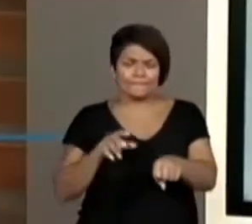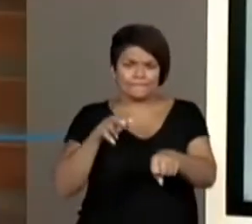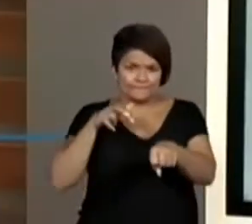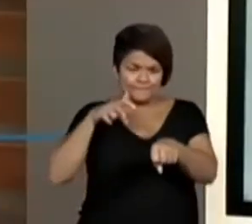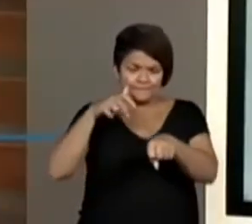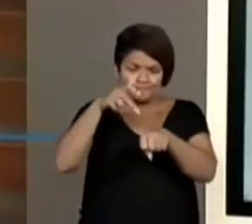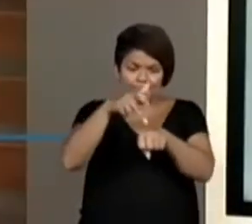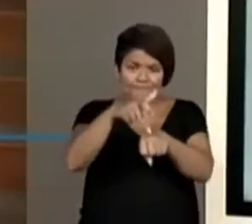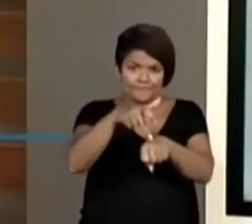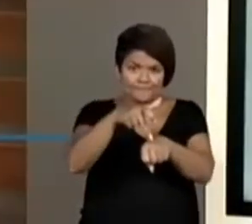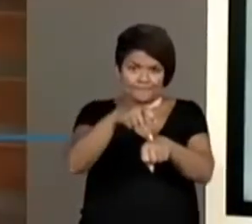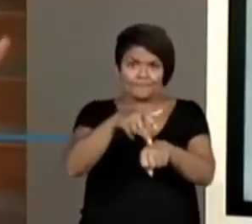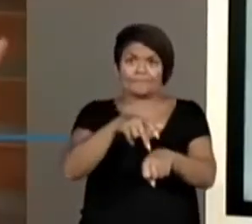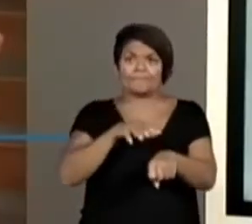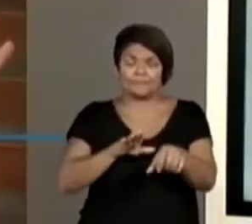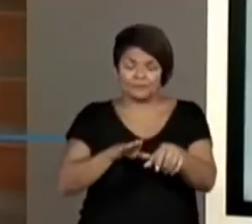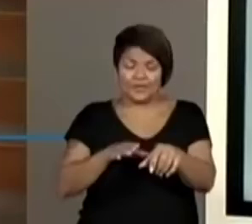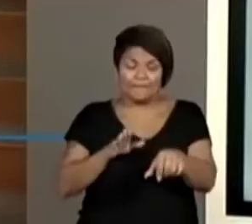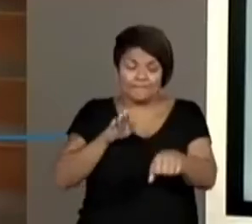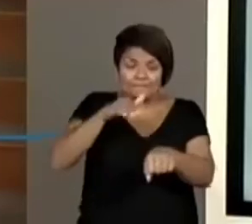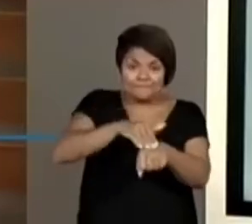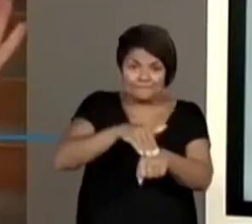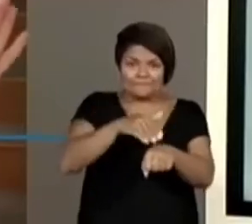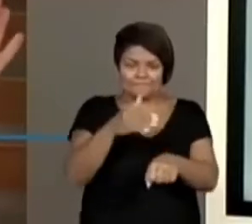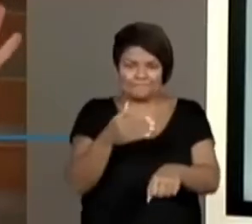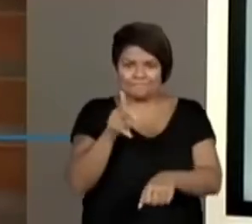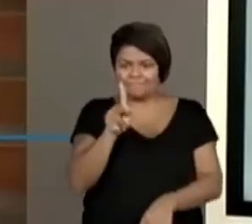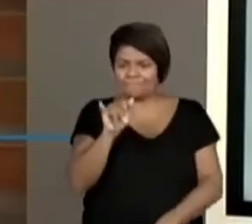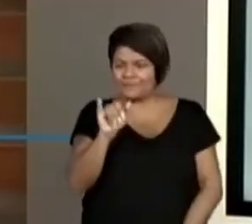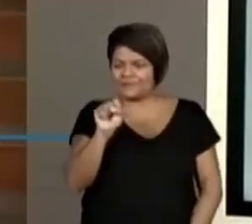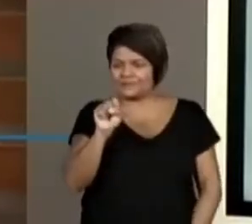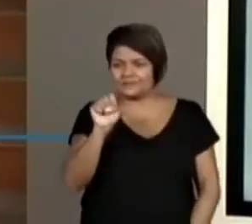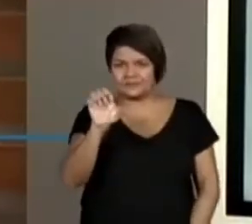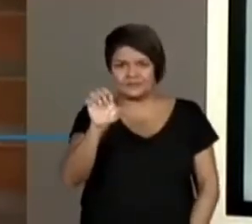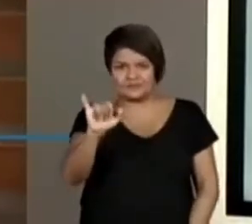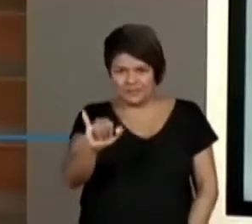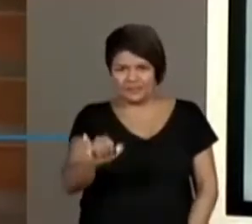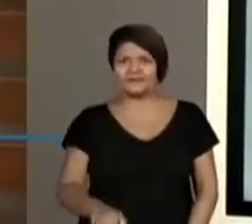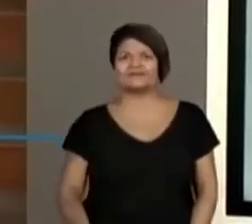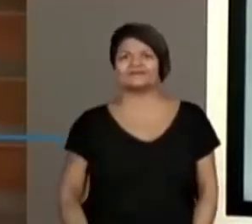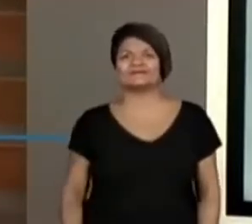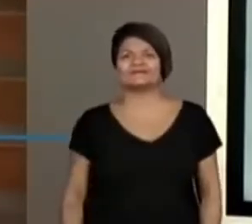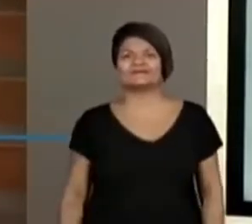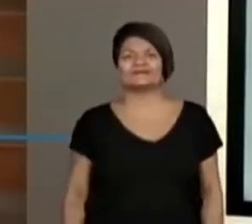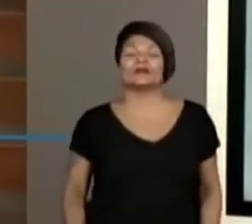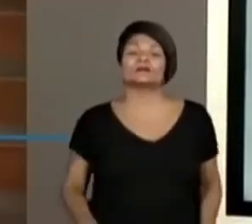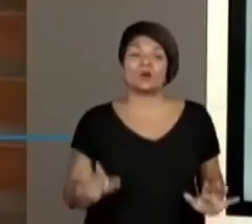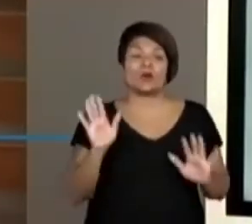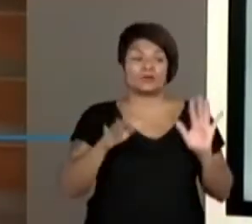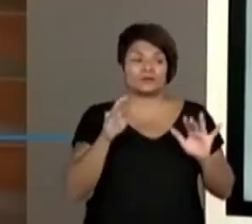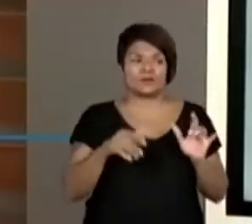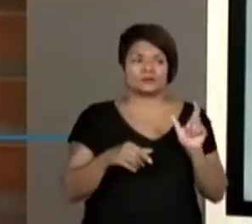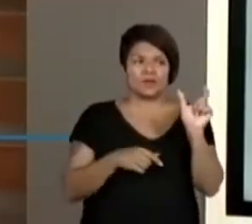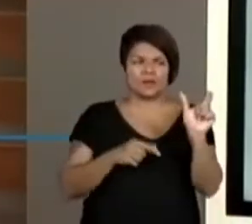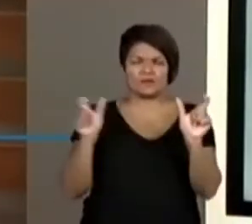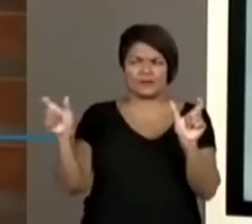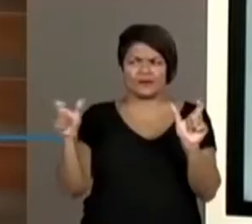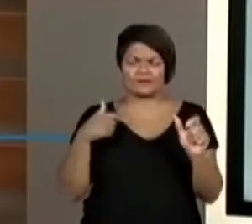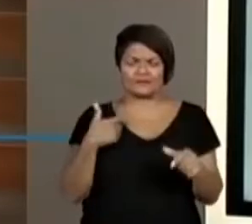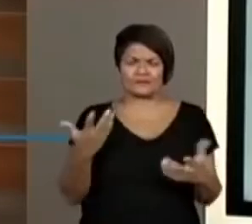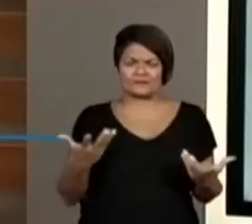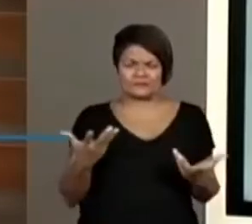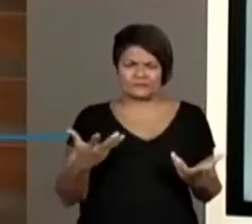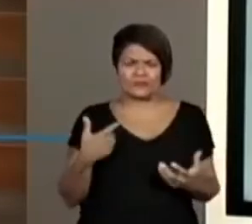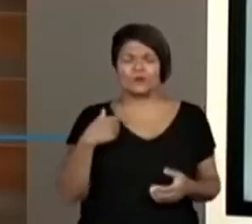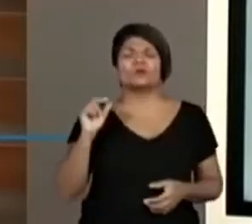coisa? Ó, pisei. Porque a gente tem que tentar todos os caminhos. Às vezes é uma palavra, é a primeira, às vezes é a segunda palavra. O